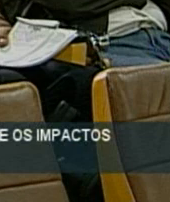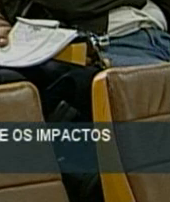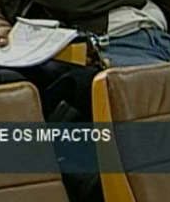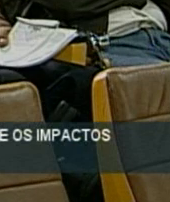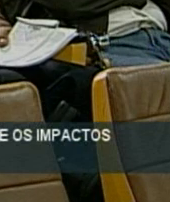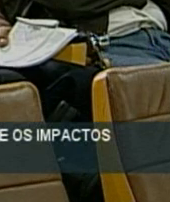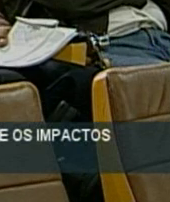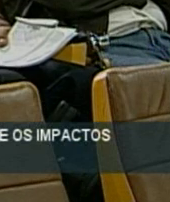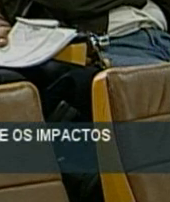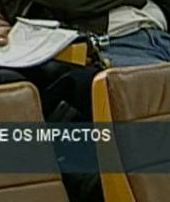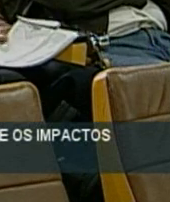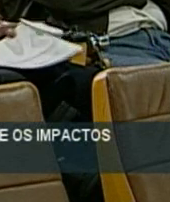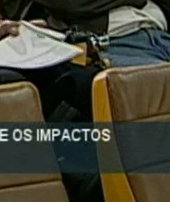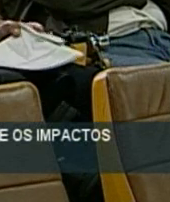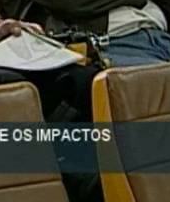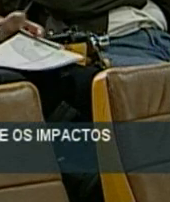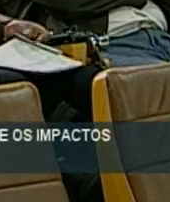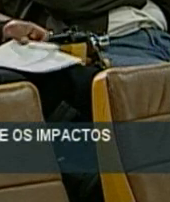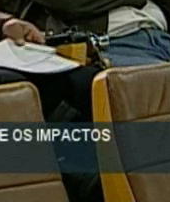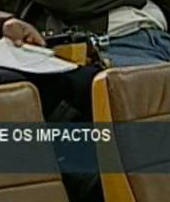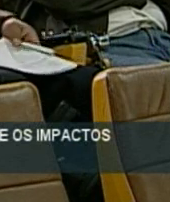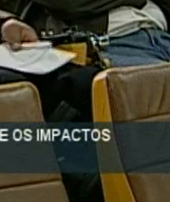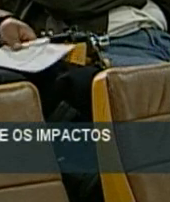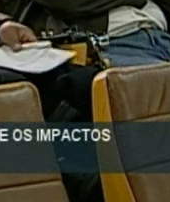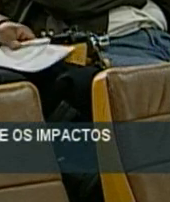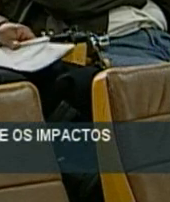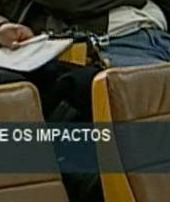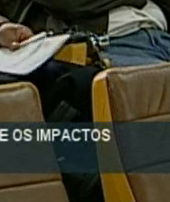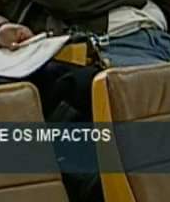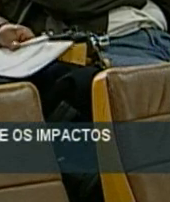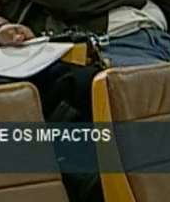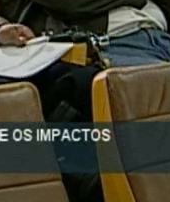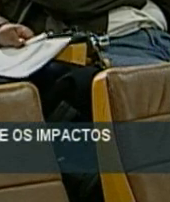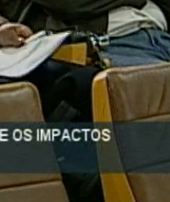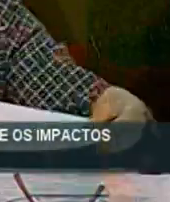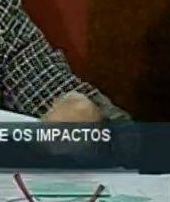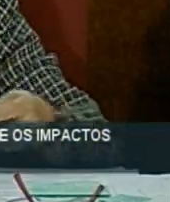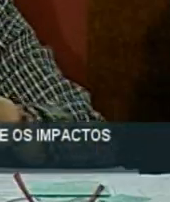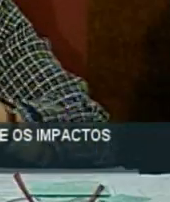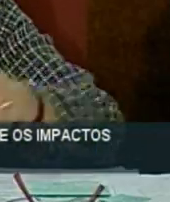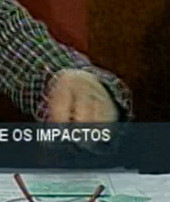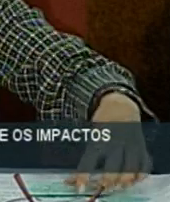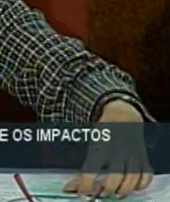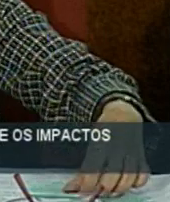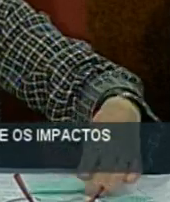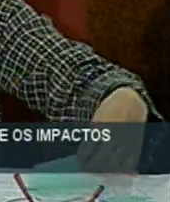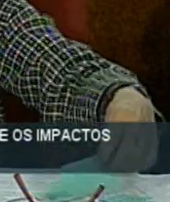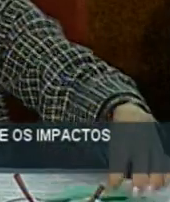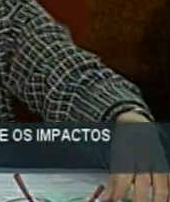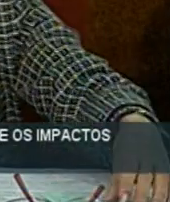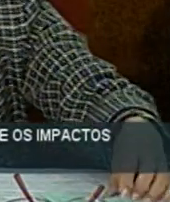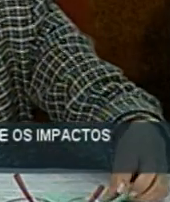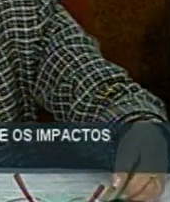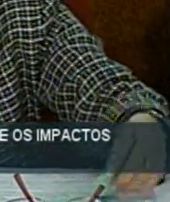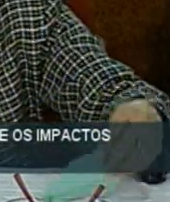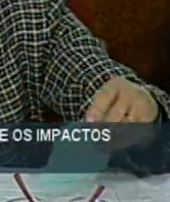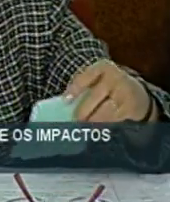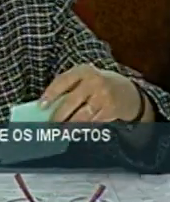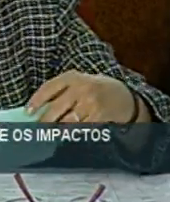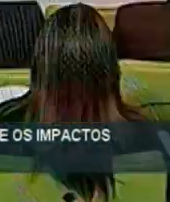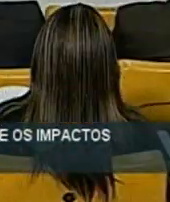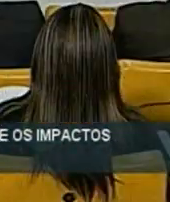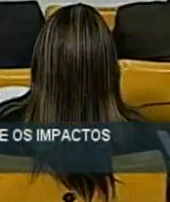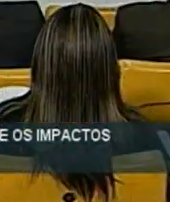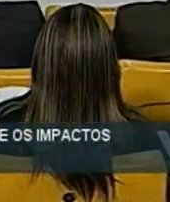acompanhados com muita honra pela contag obrigada mais uma vez Agora passo a palavra